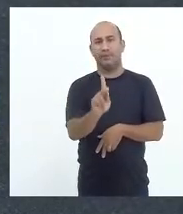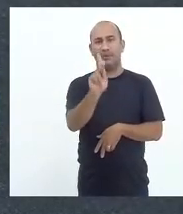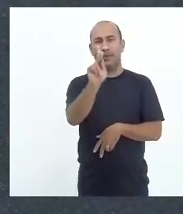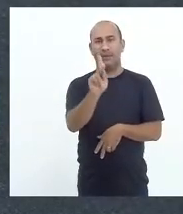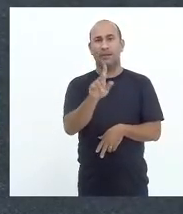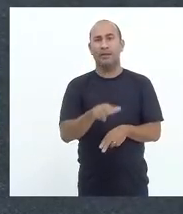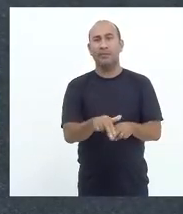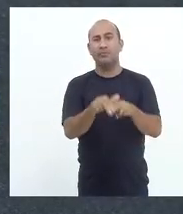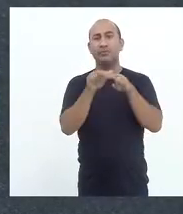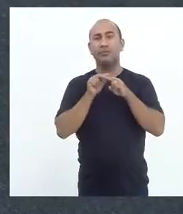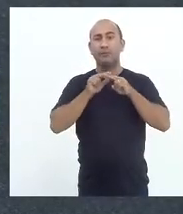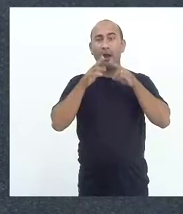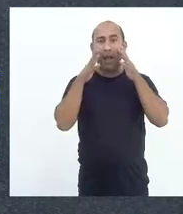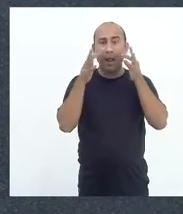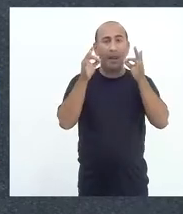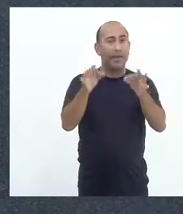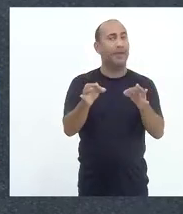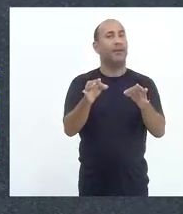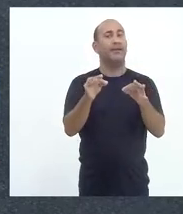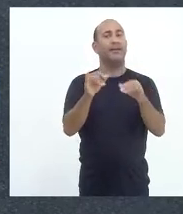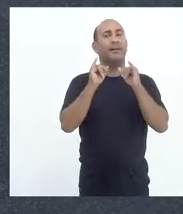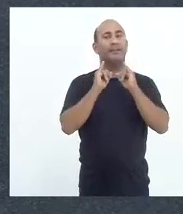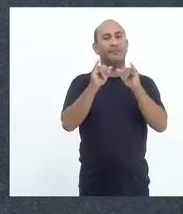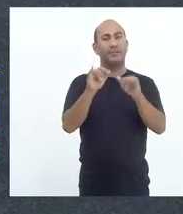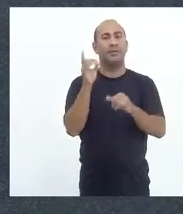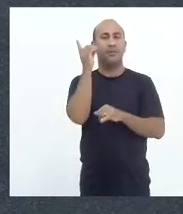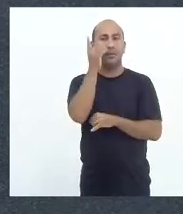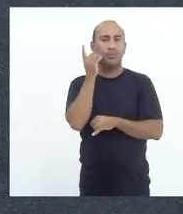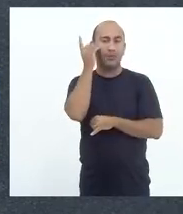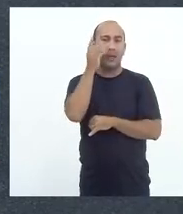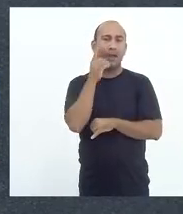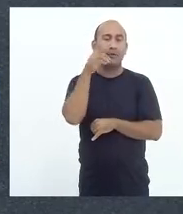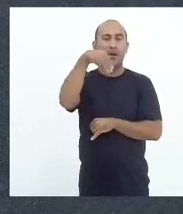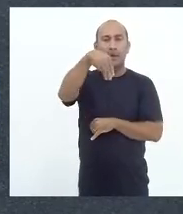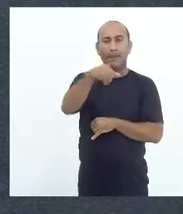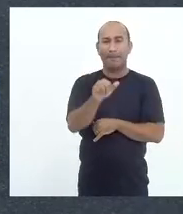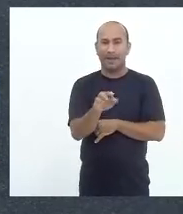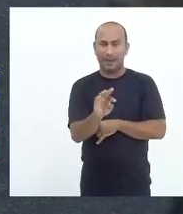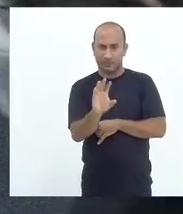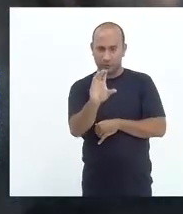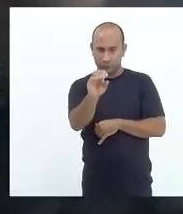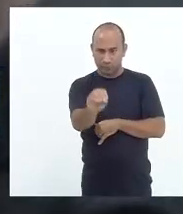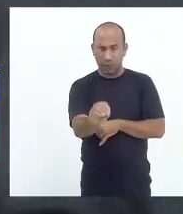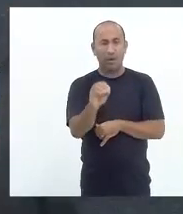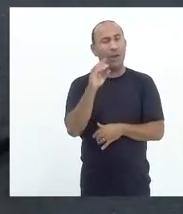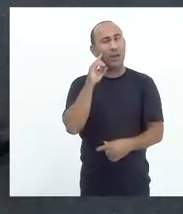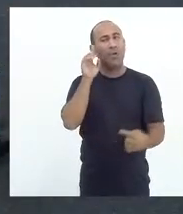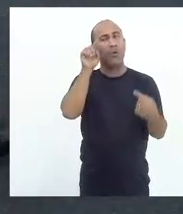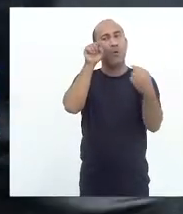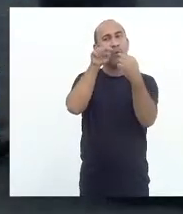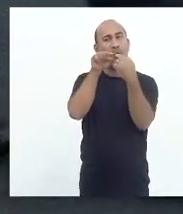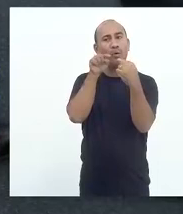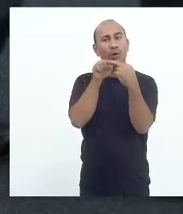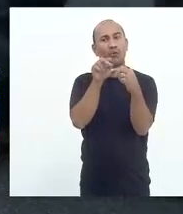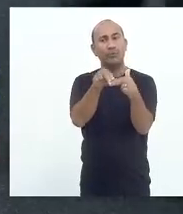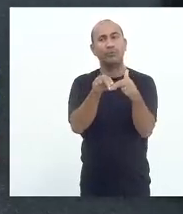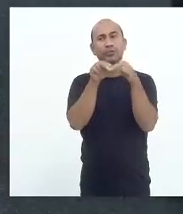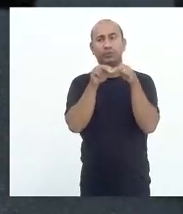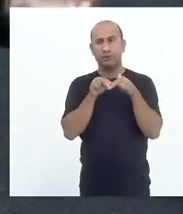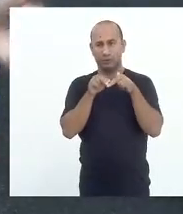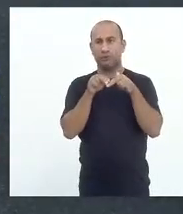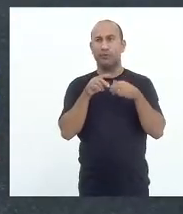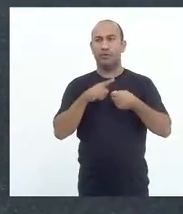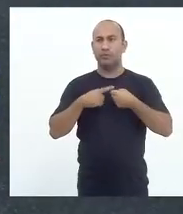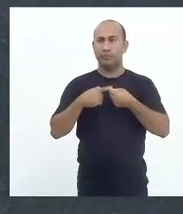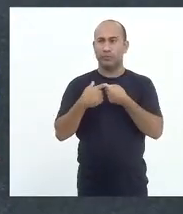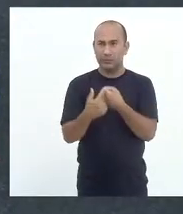nos alerta que o deputado Márcio Pacheco, embora eu concorde que a atribuição é do município, mas no tema